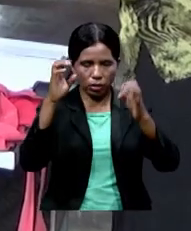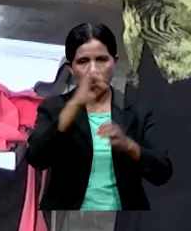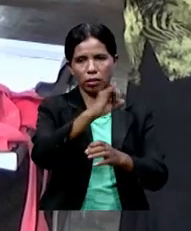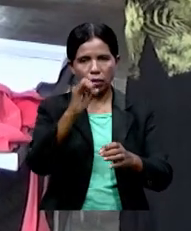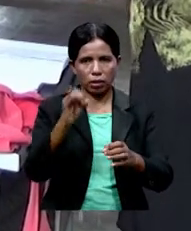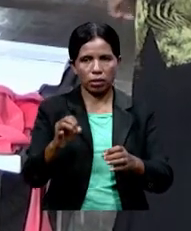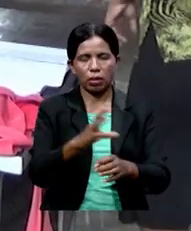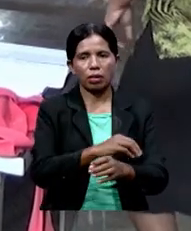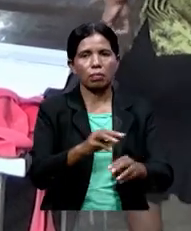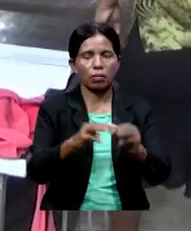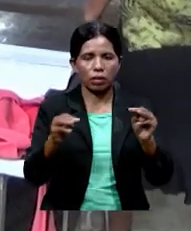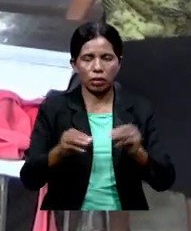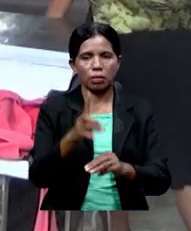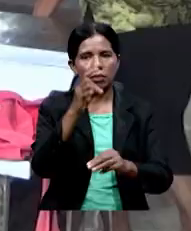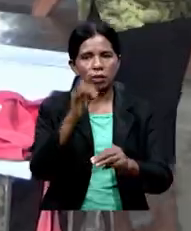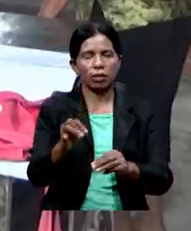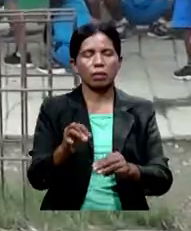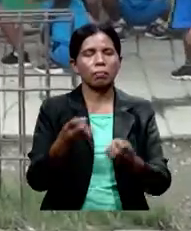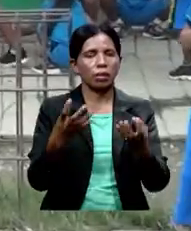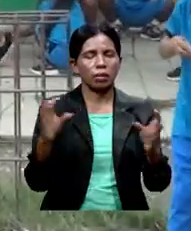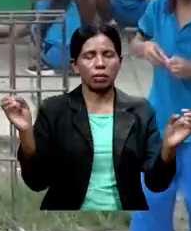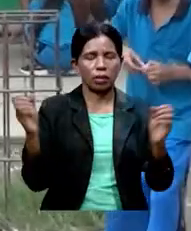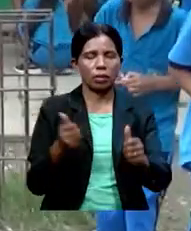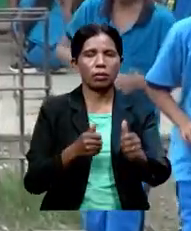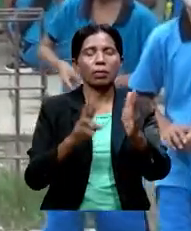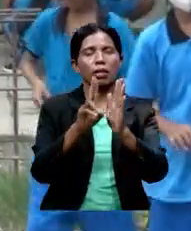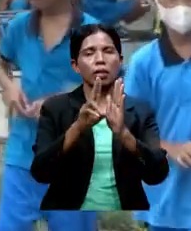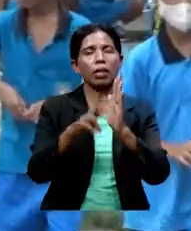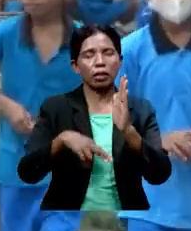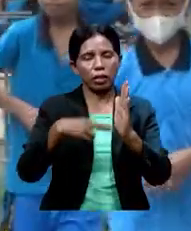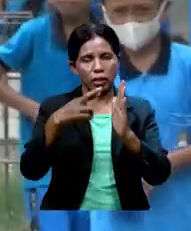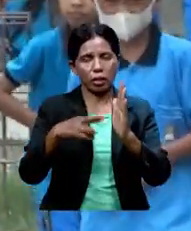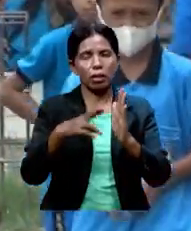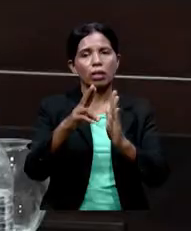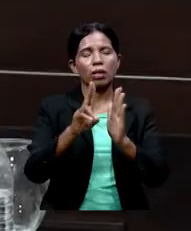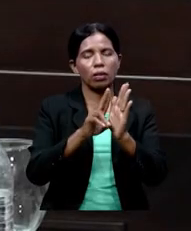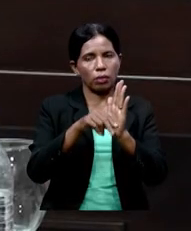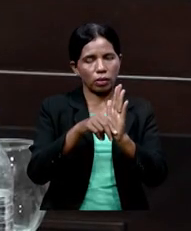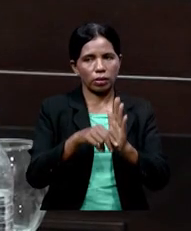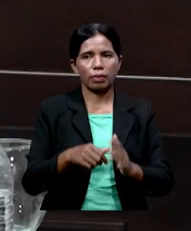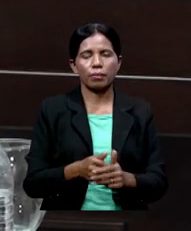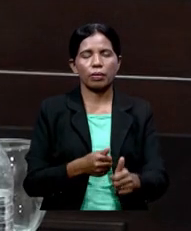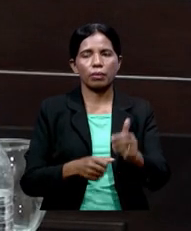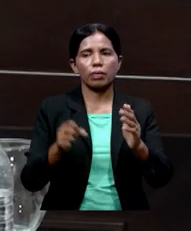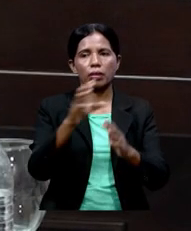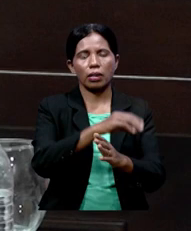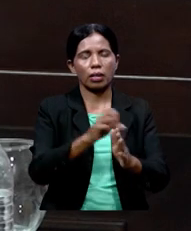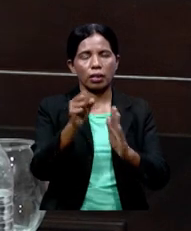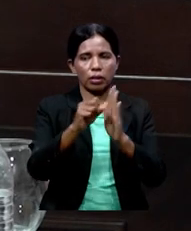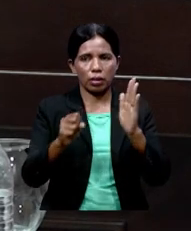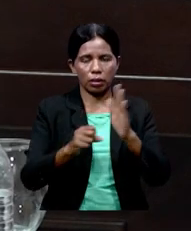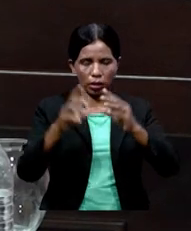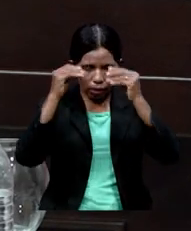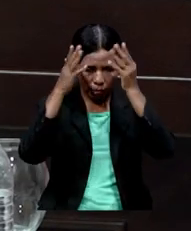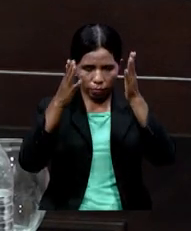Escola Pública Município Dili, barak makla cumpri carga horário refere. Tuir estatuto carreira docente, cada